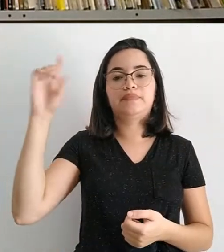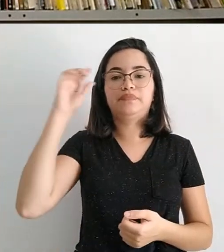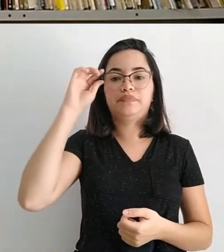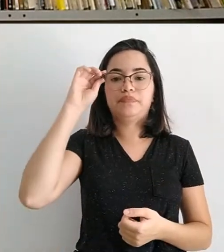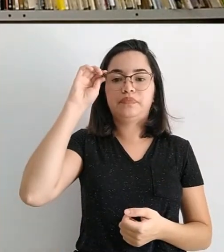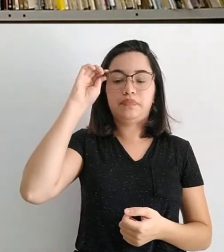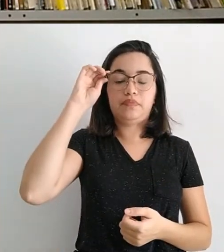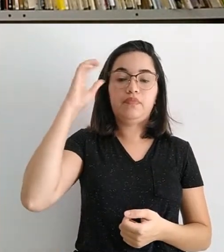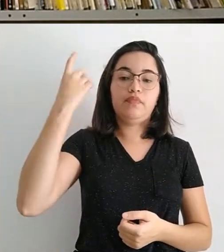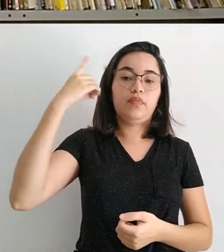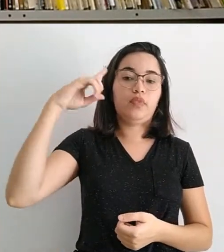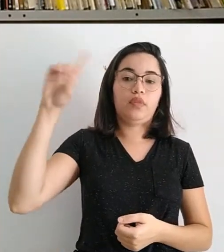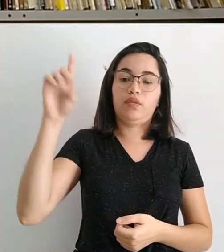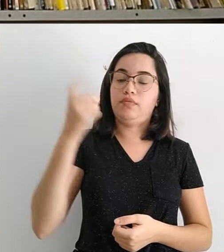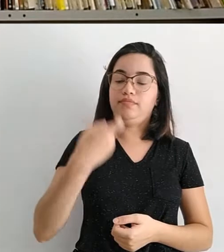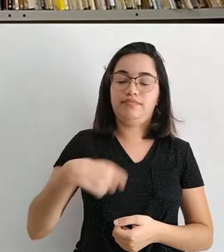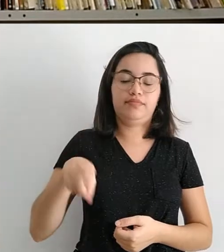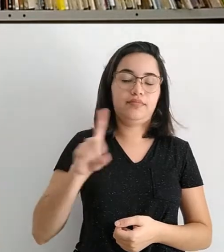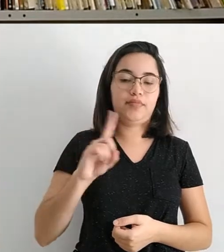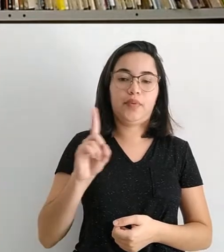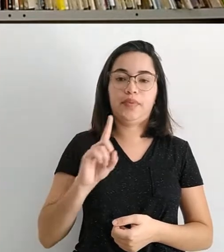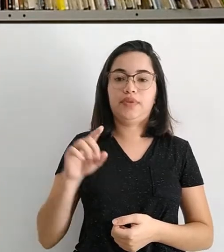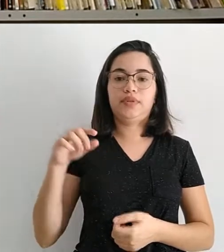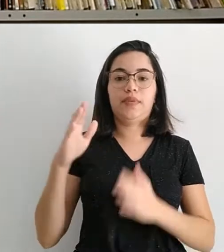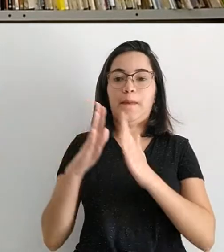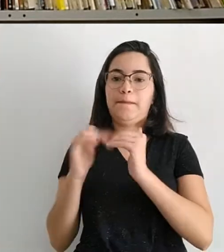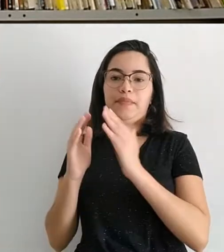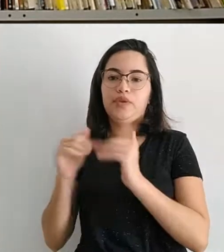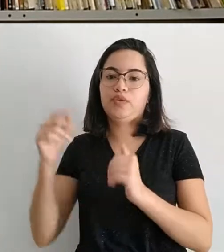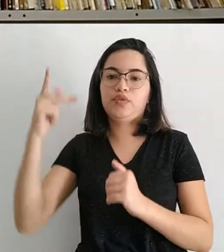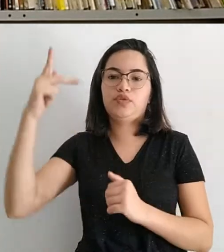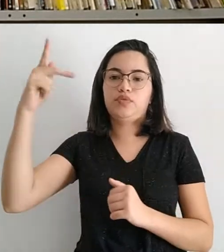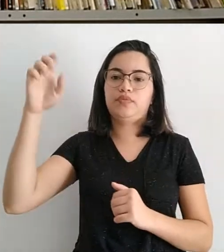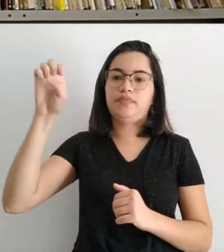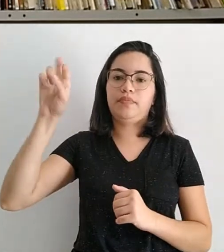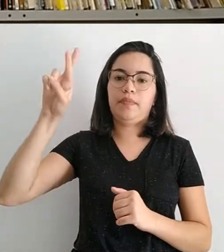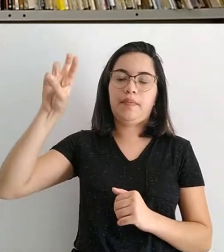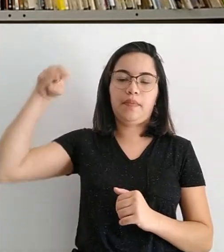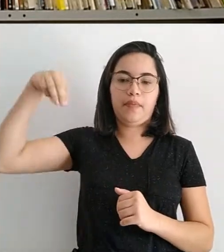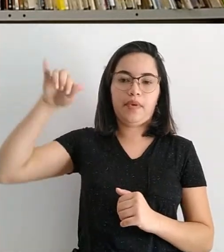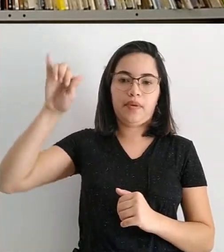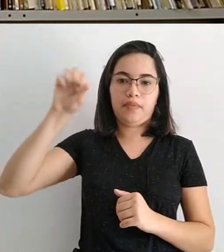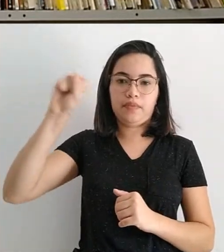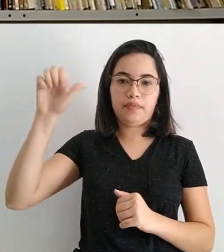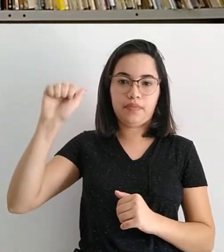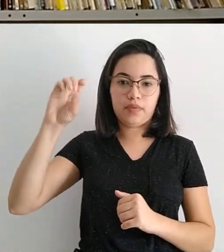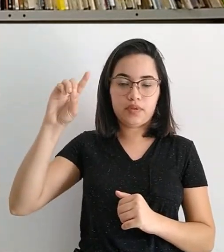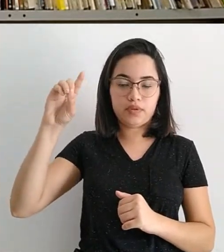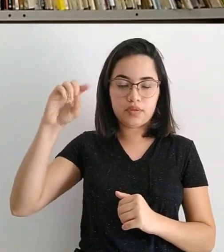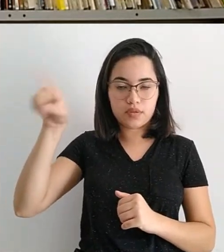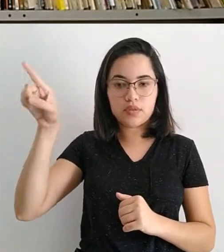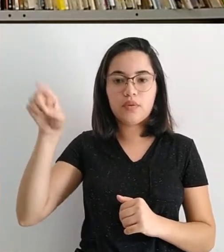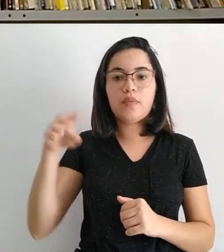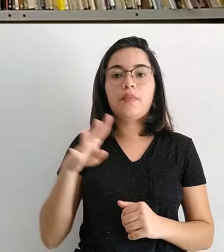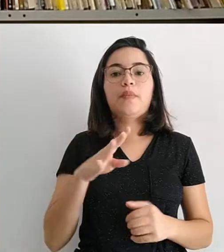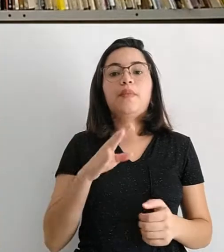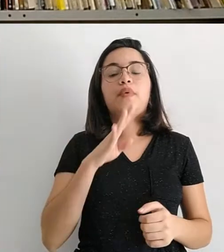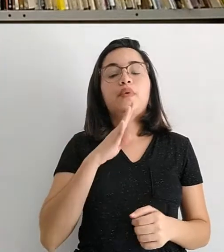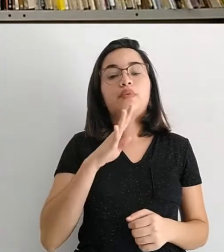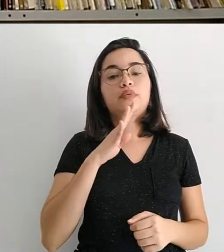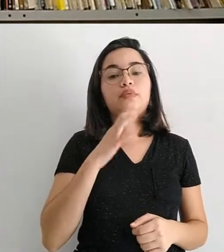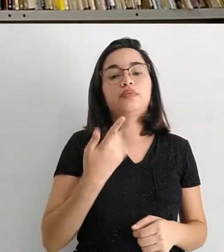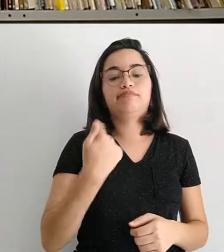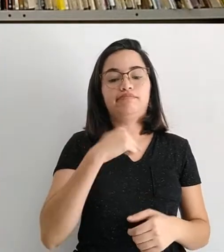E Deus, ele não precisa de permissão para conhecer o